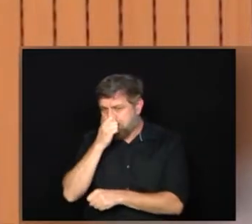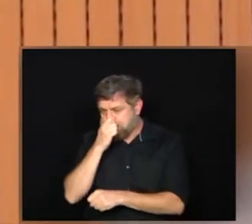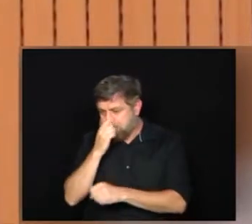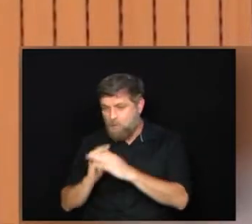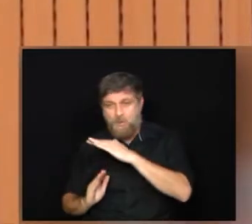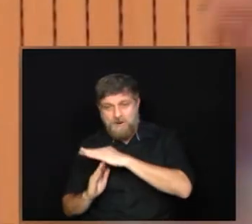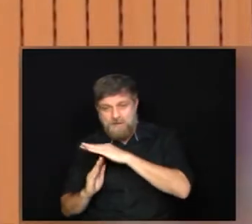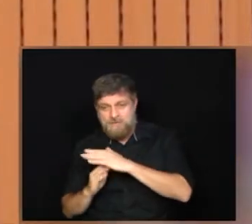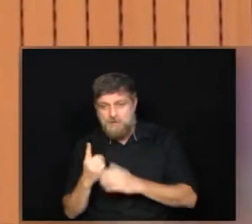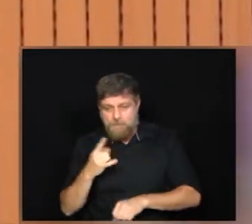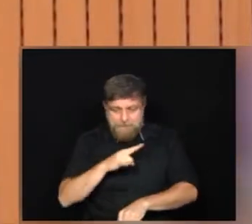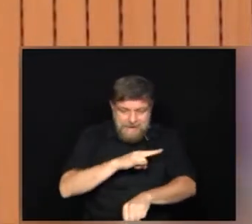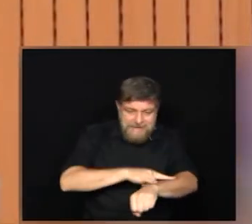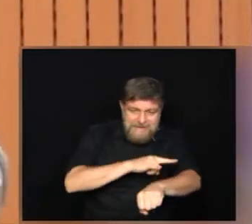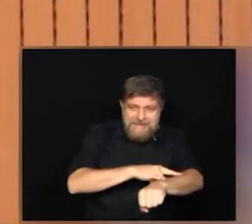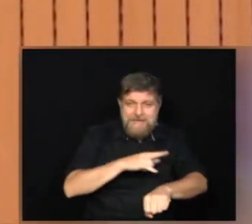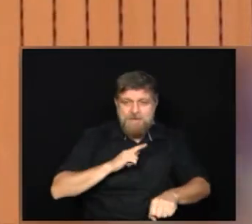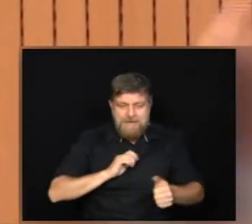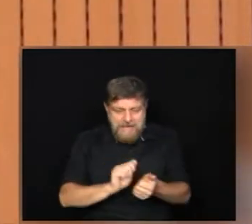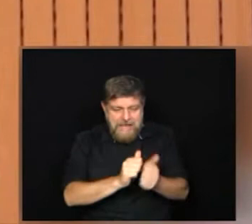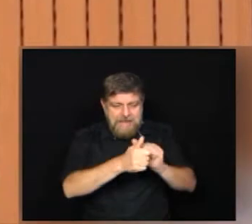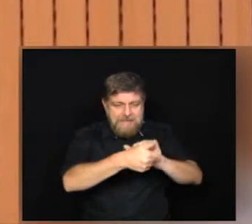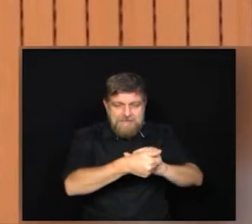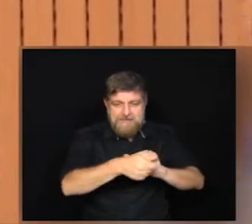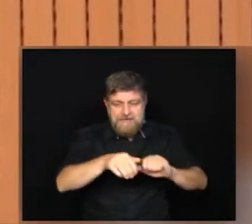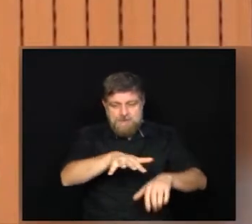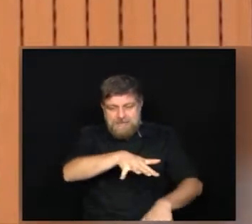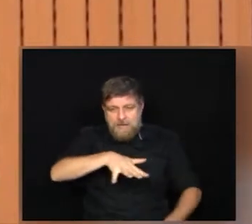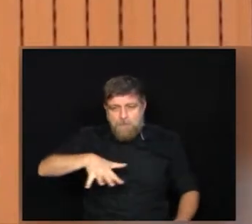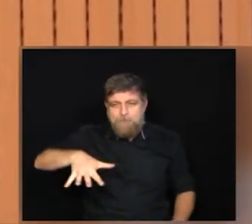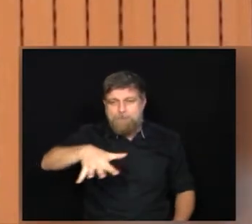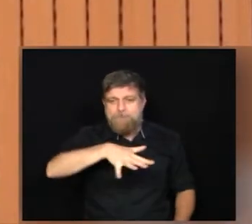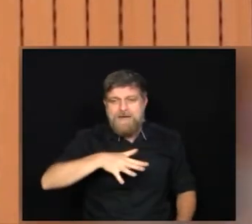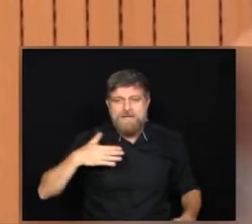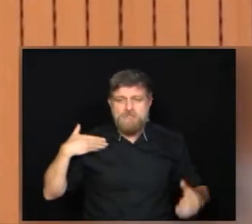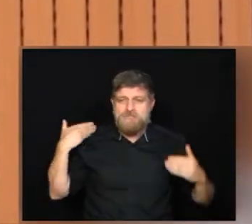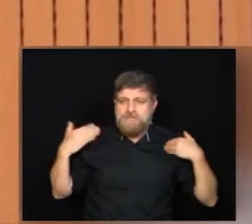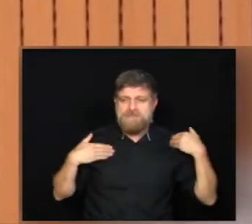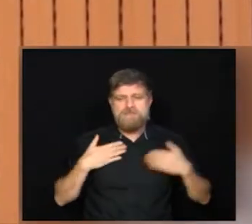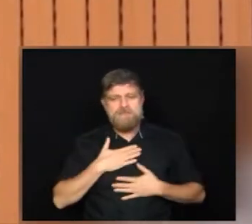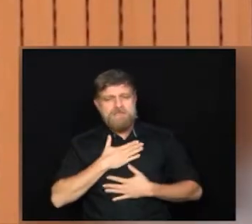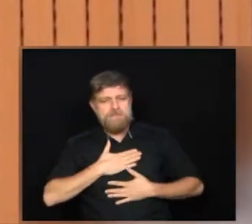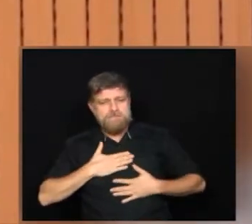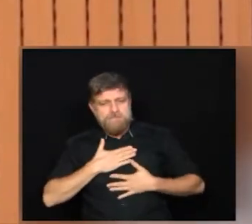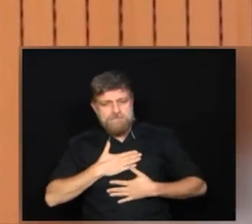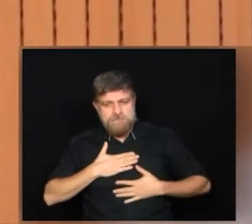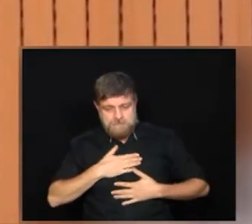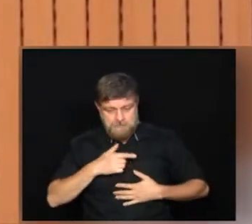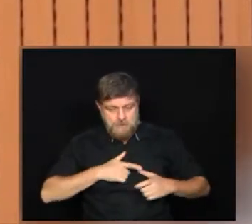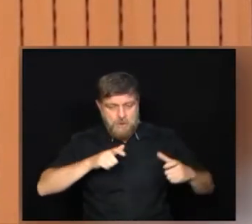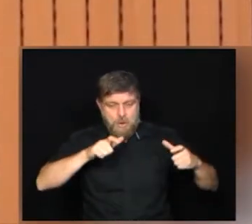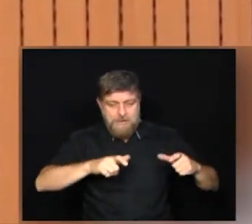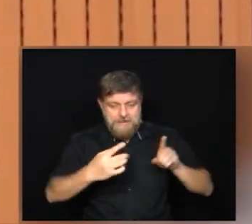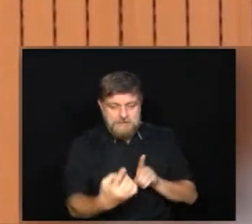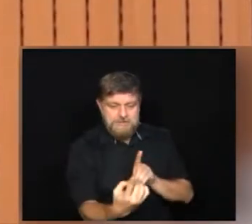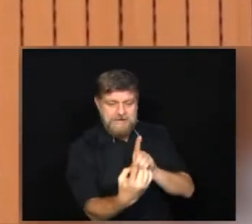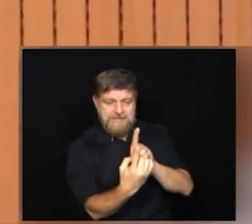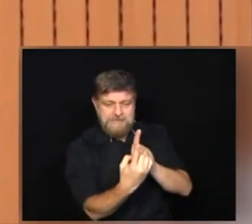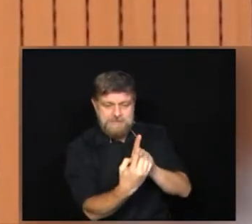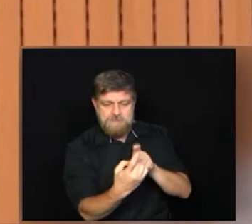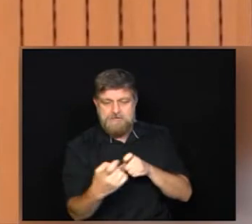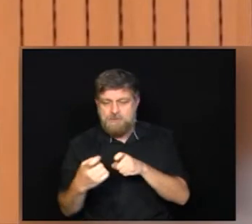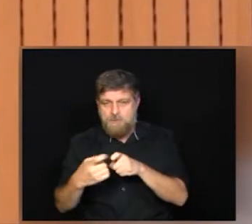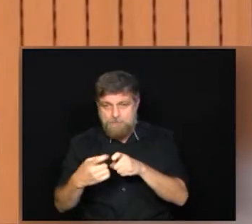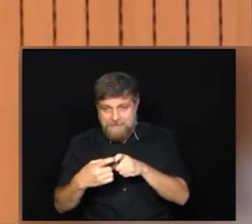ter um banheiro, enfim, você tem que ter toda uma área, né, de lazer, uma área de atendimento